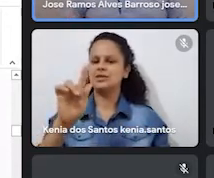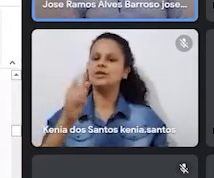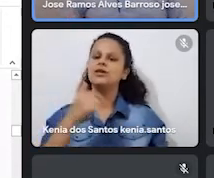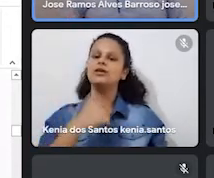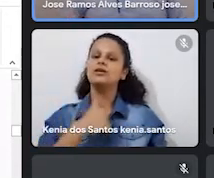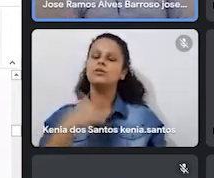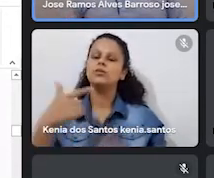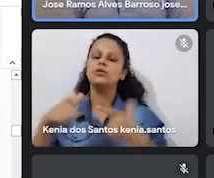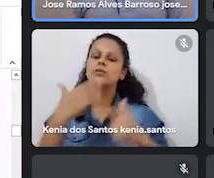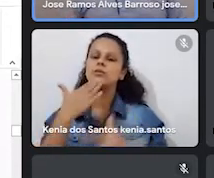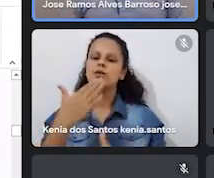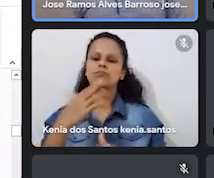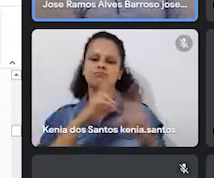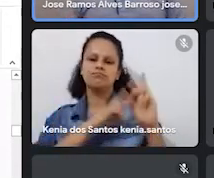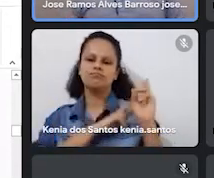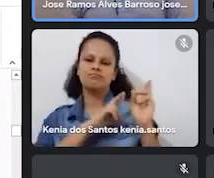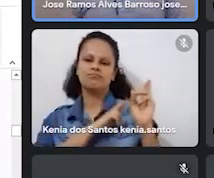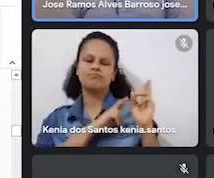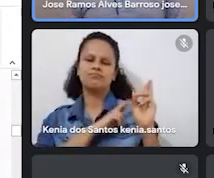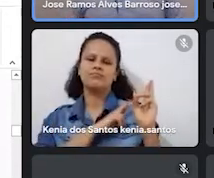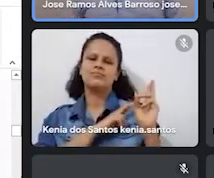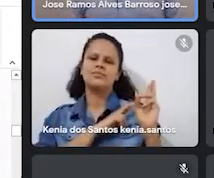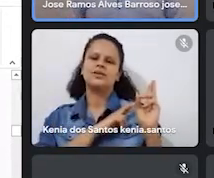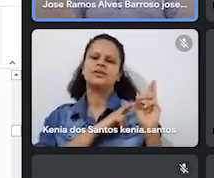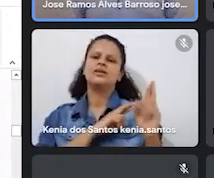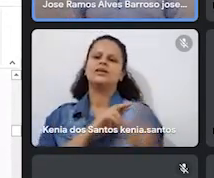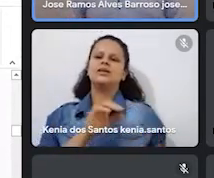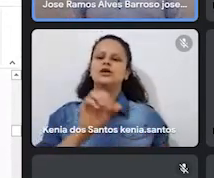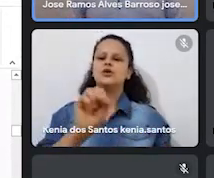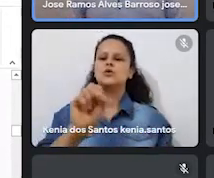inspeção de subestação consumidora.